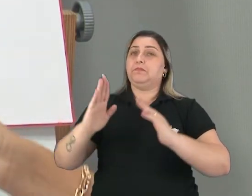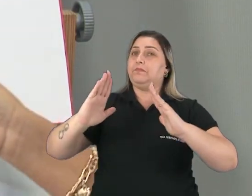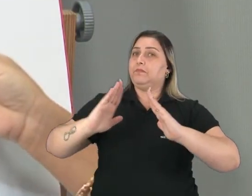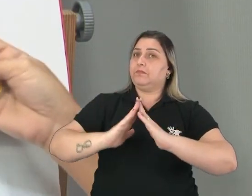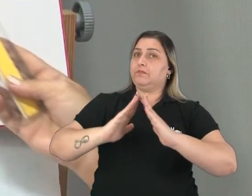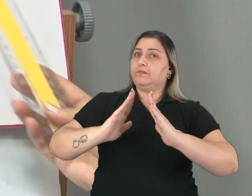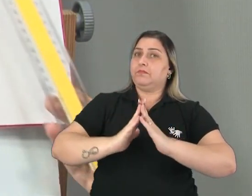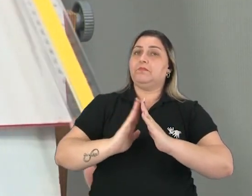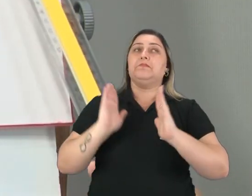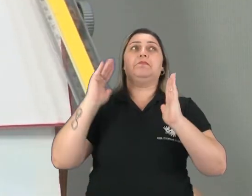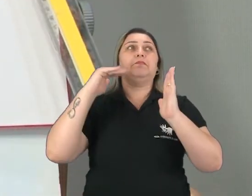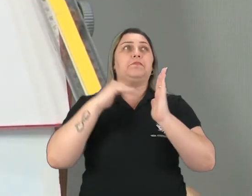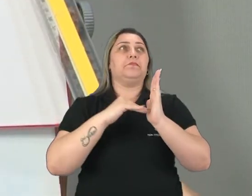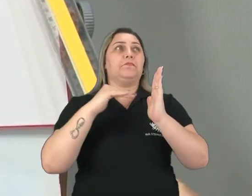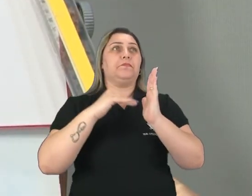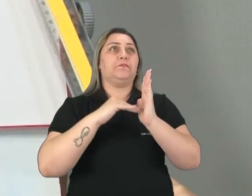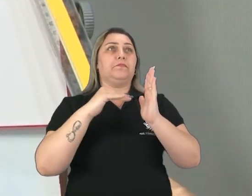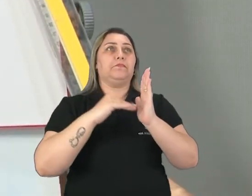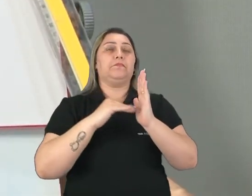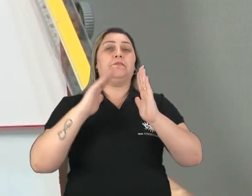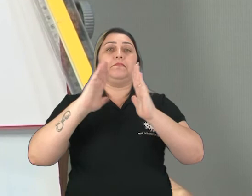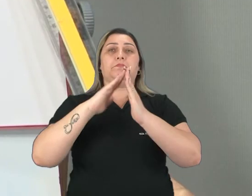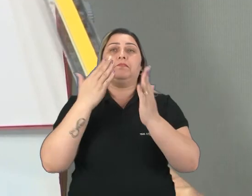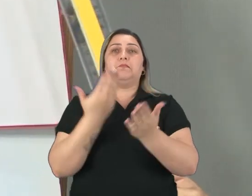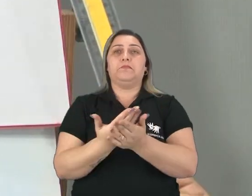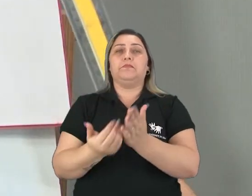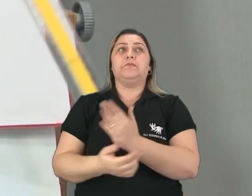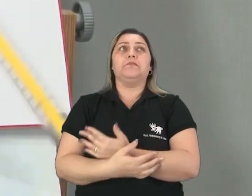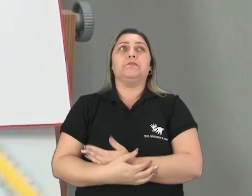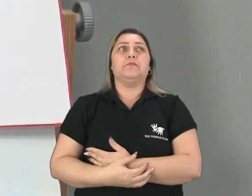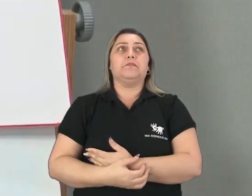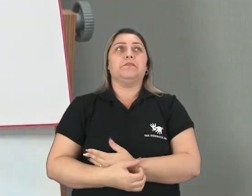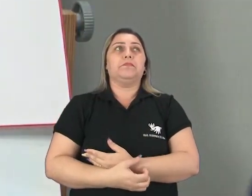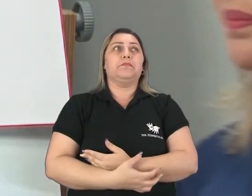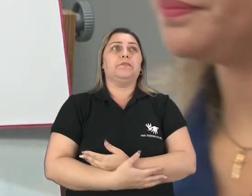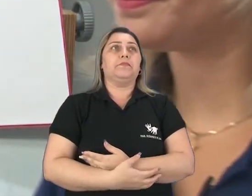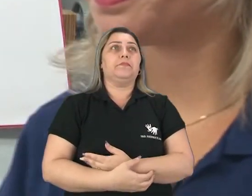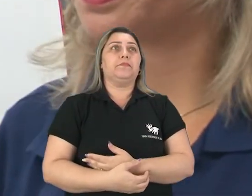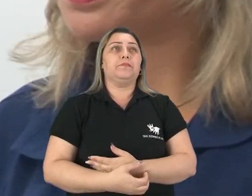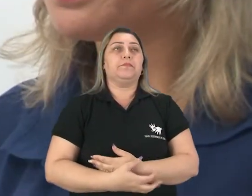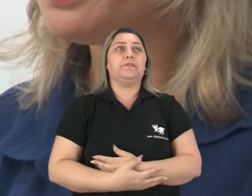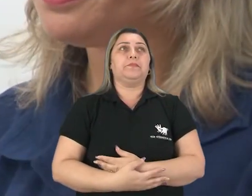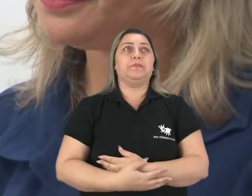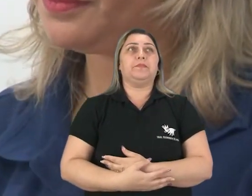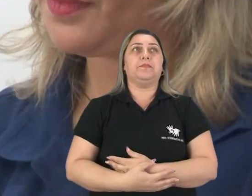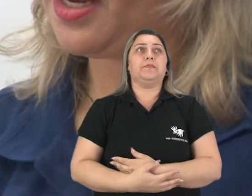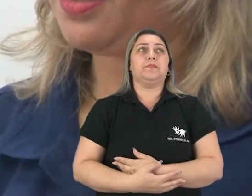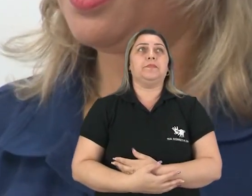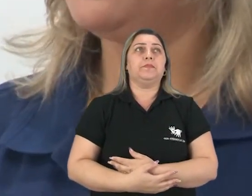casa até a escola. Isso mesmo.